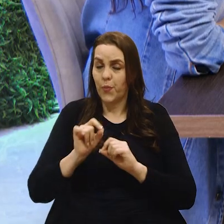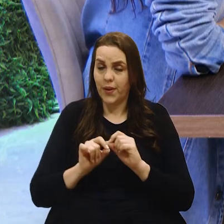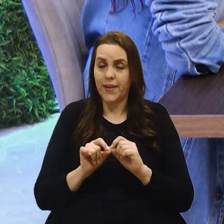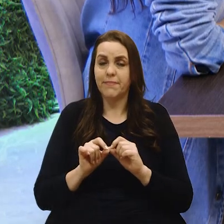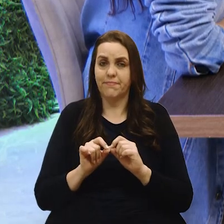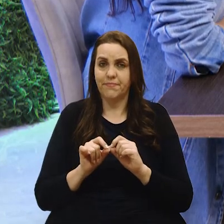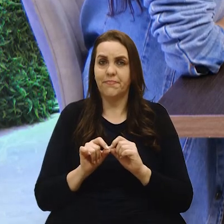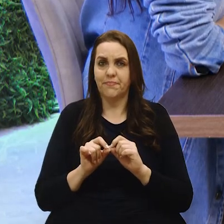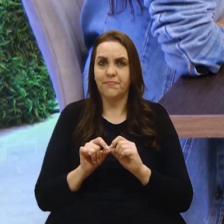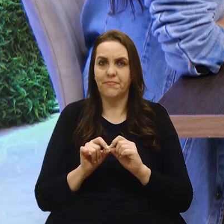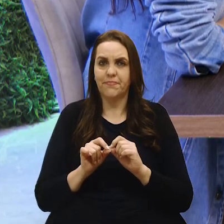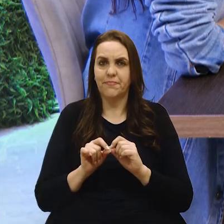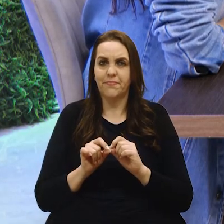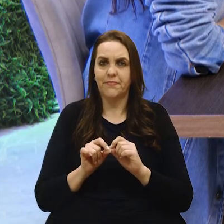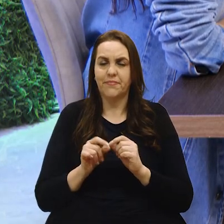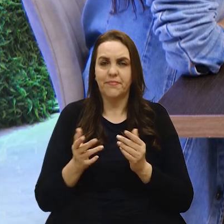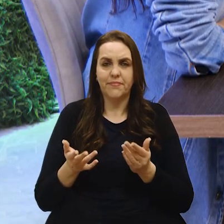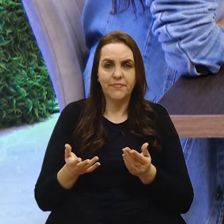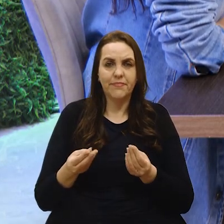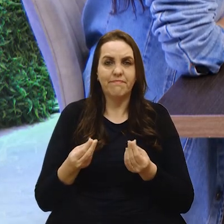aquilo que